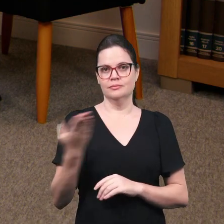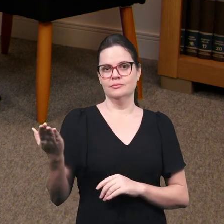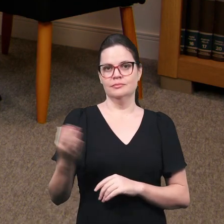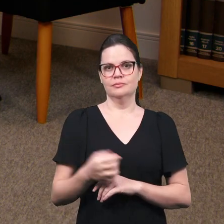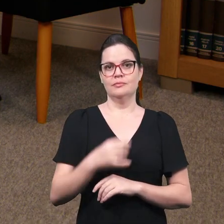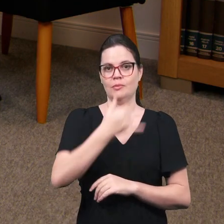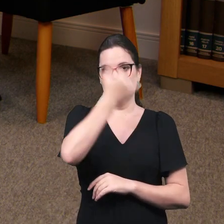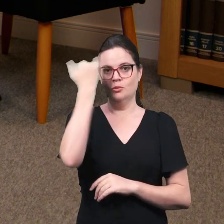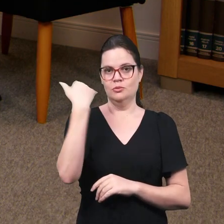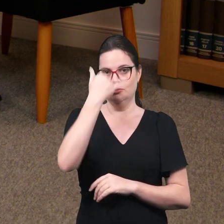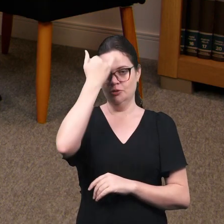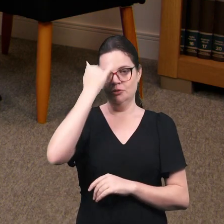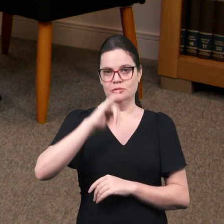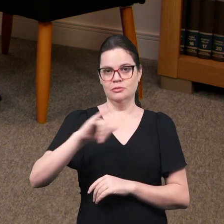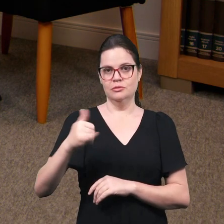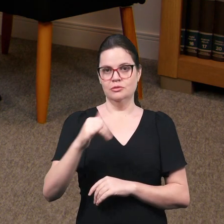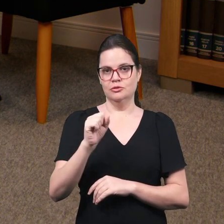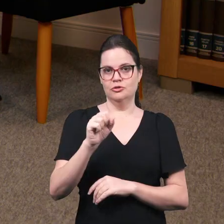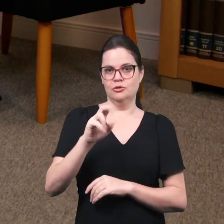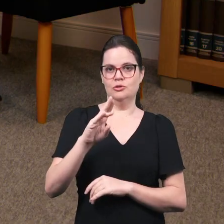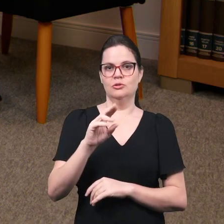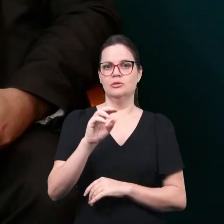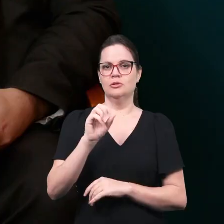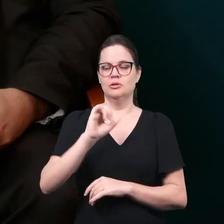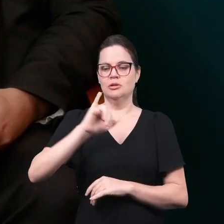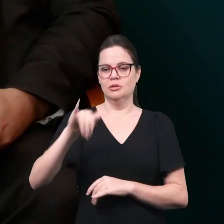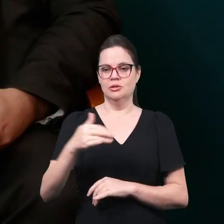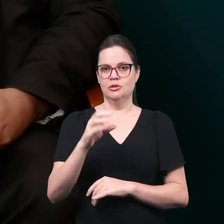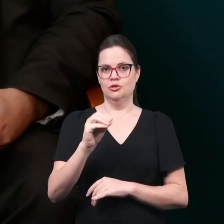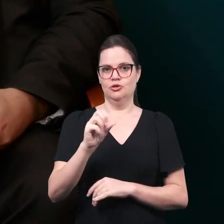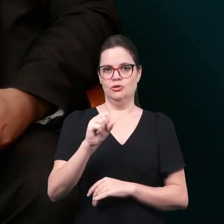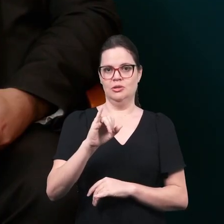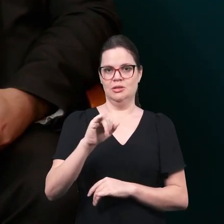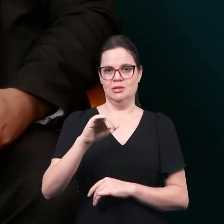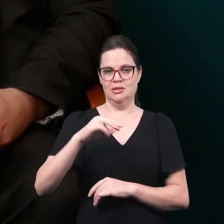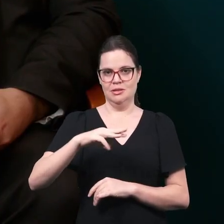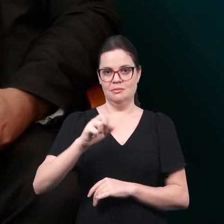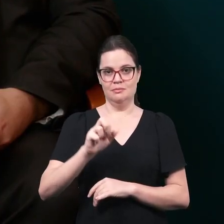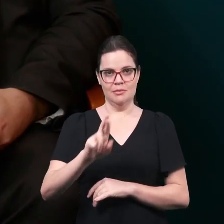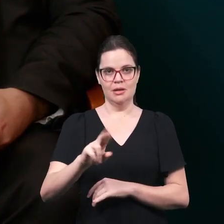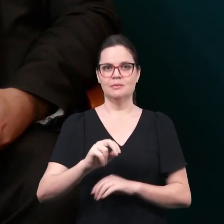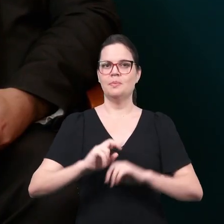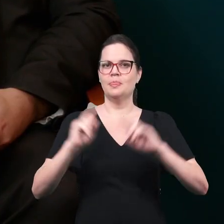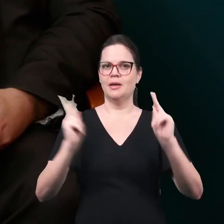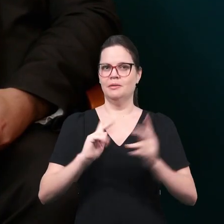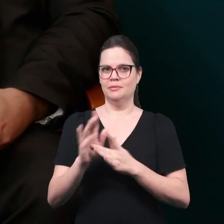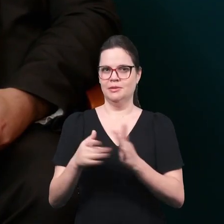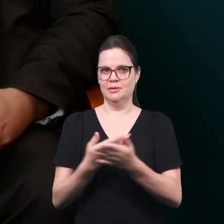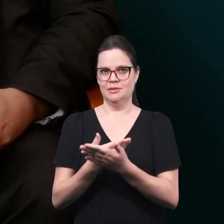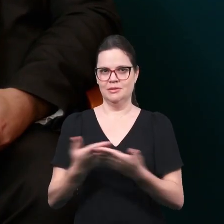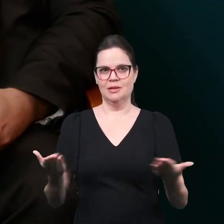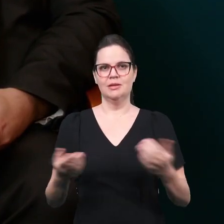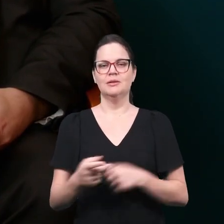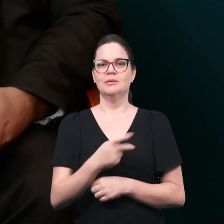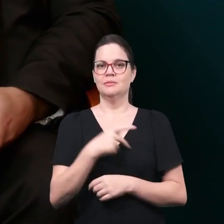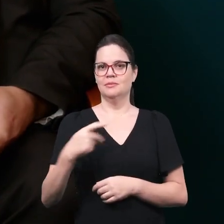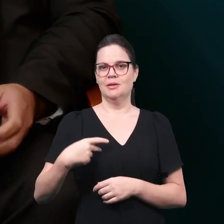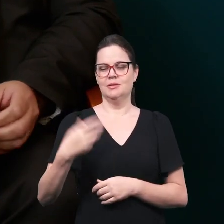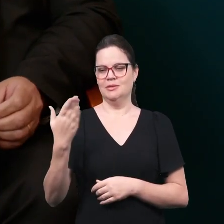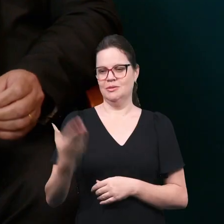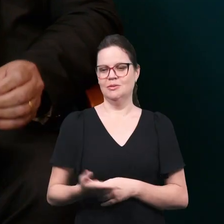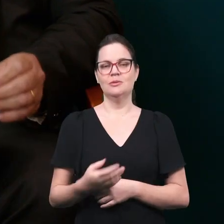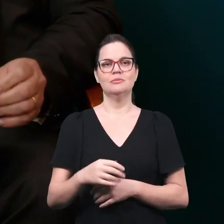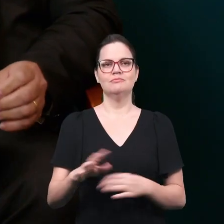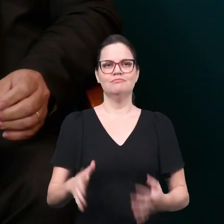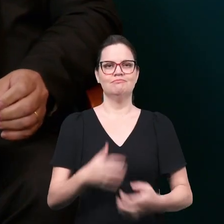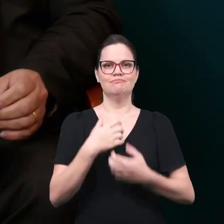querido ungido Josimar, a paz do Senhor. Josimar. Paz do Senhor, pastor Márcio, uma grande alegria estar aqui em um